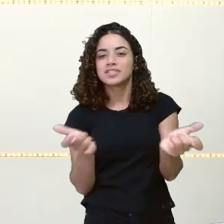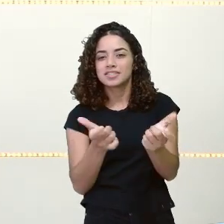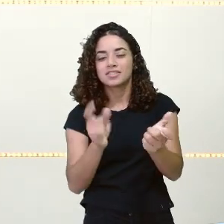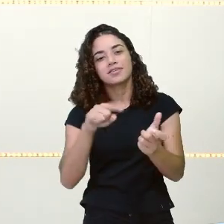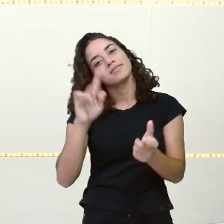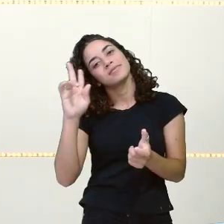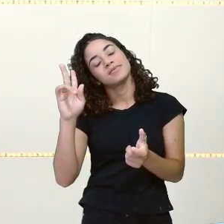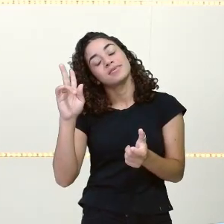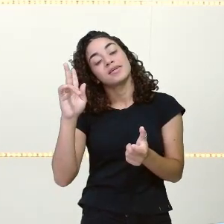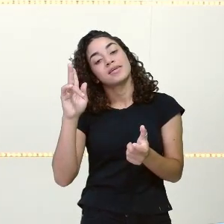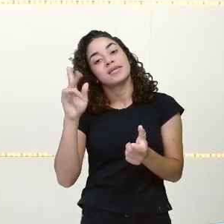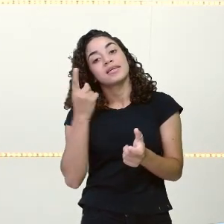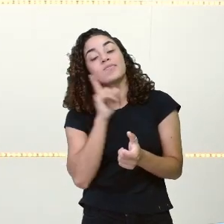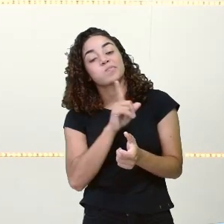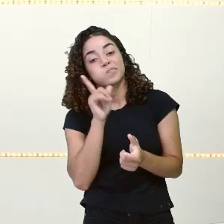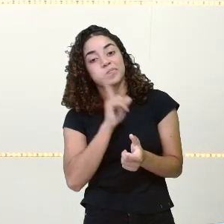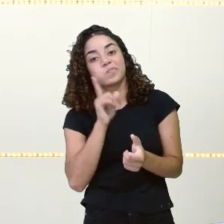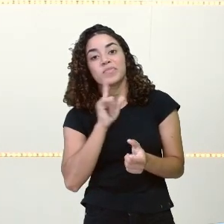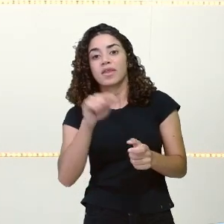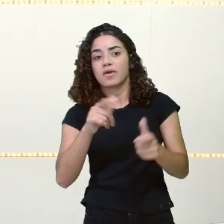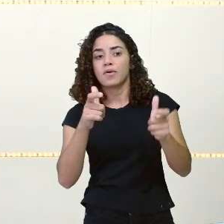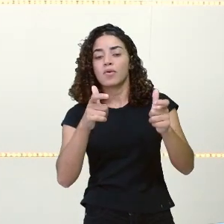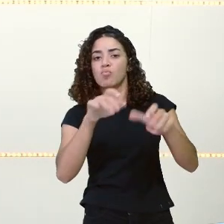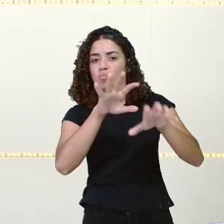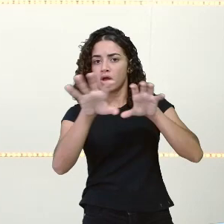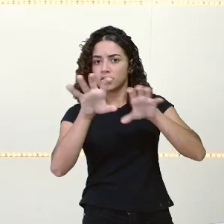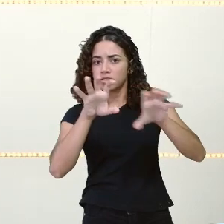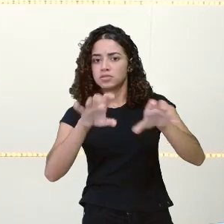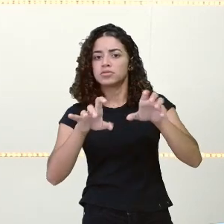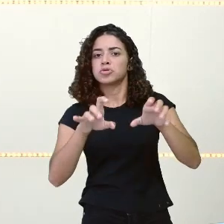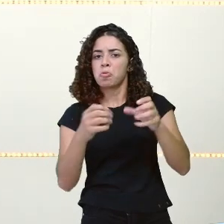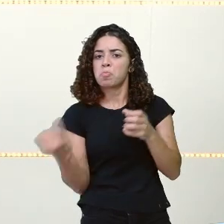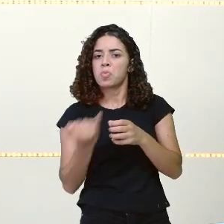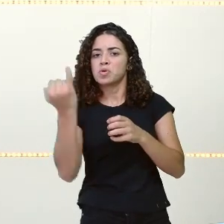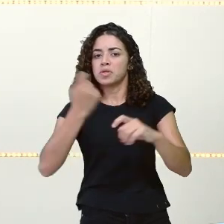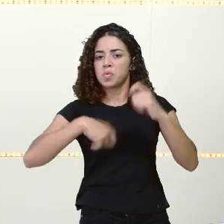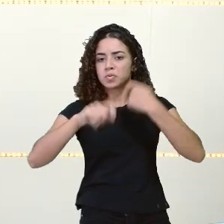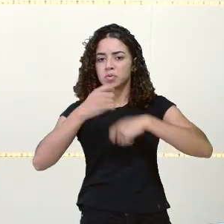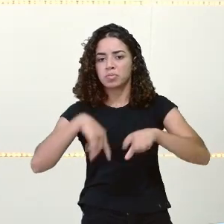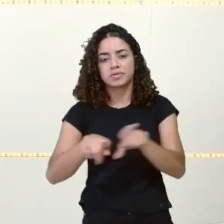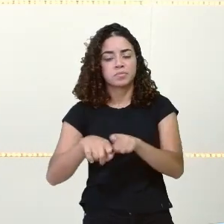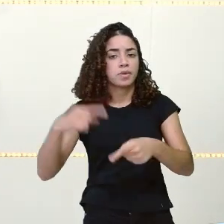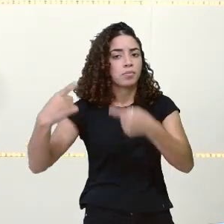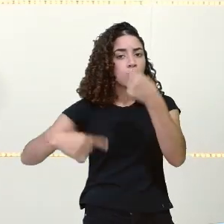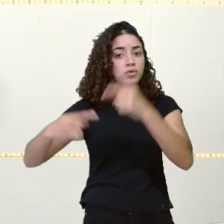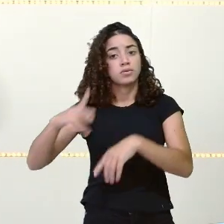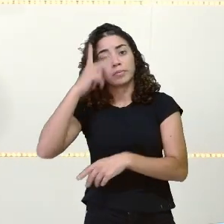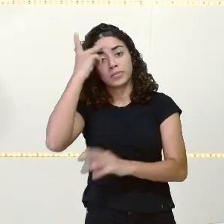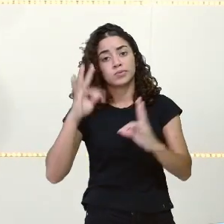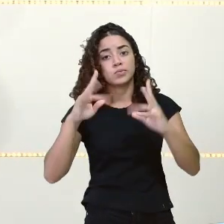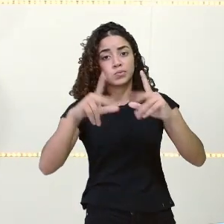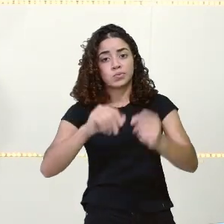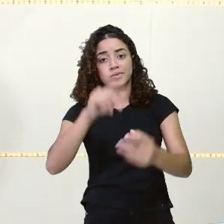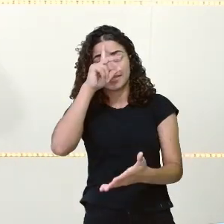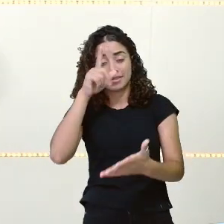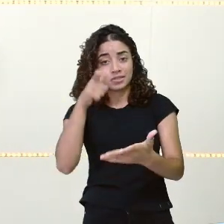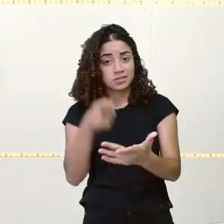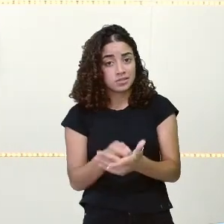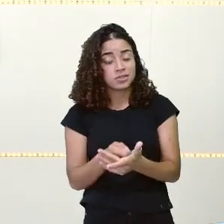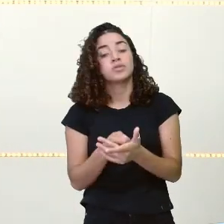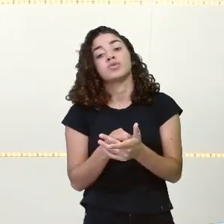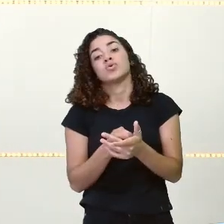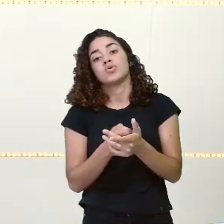região muito importante economicamente e política do nosso globo. Então as pessoas decidiram pegar essa linha